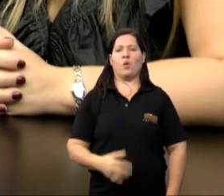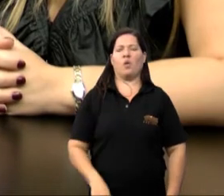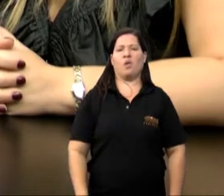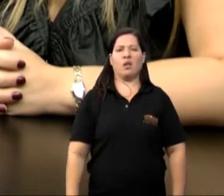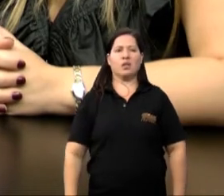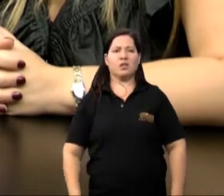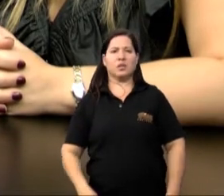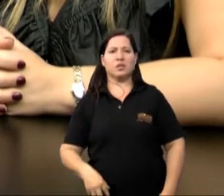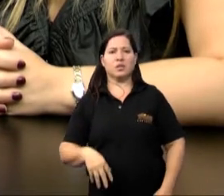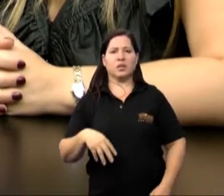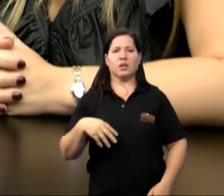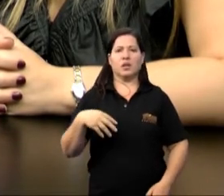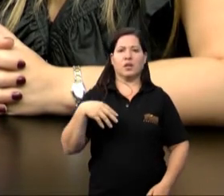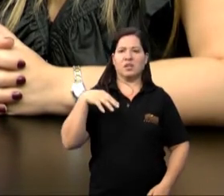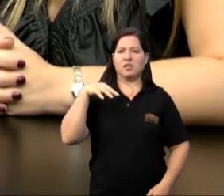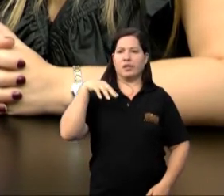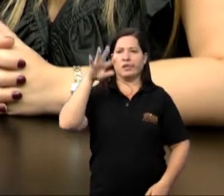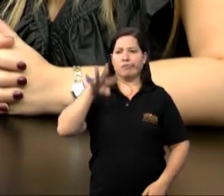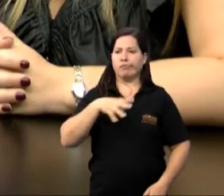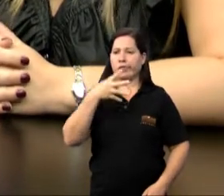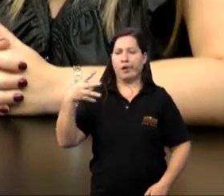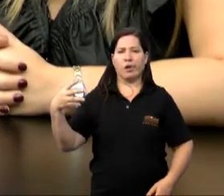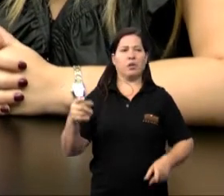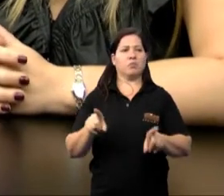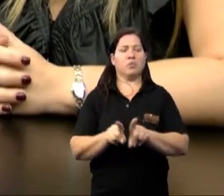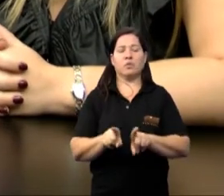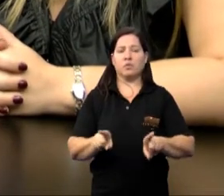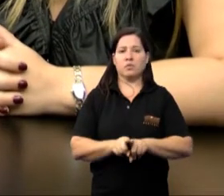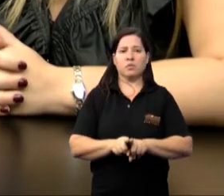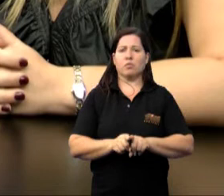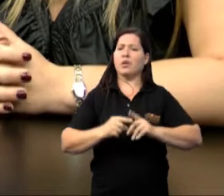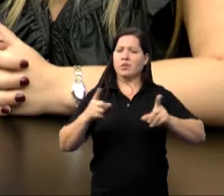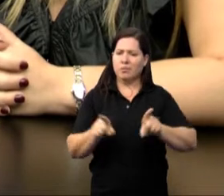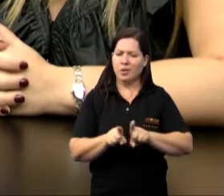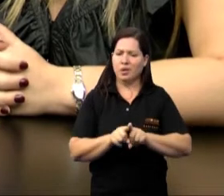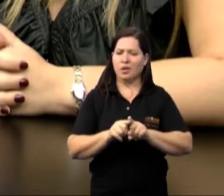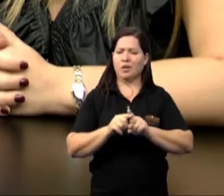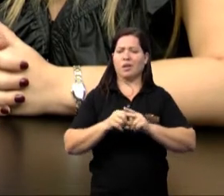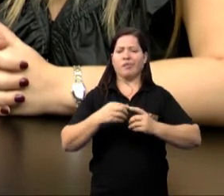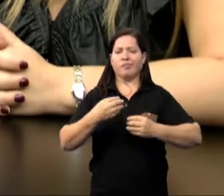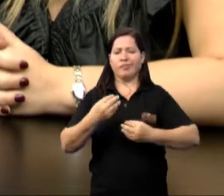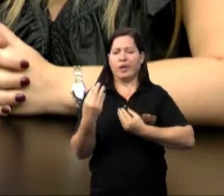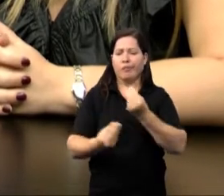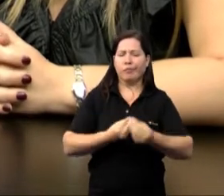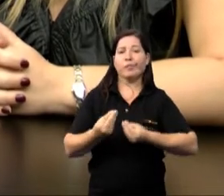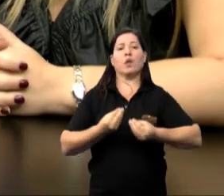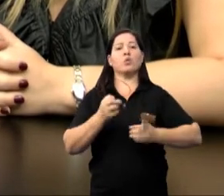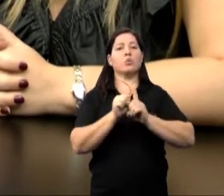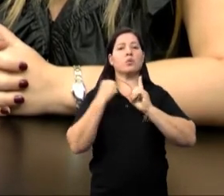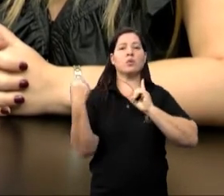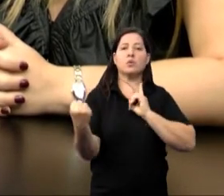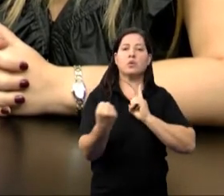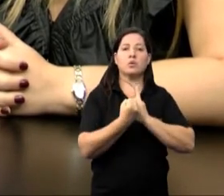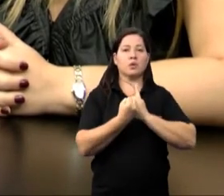também habilidade para o convívio social, habilidade motora,